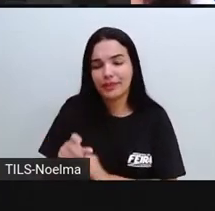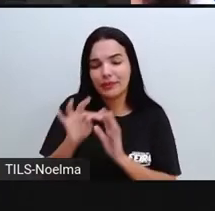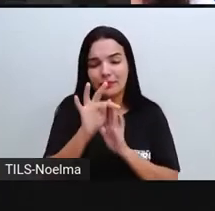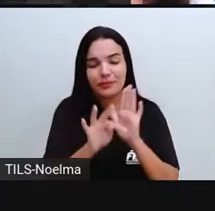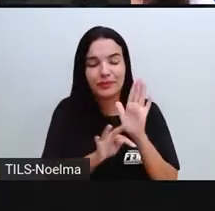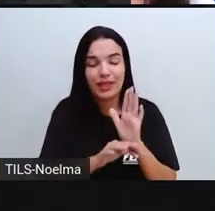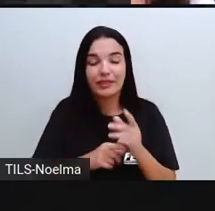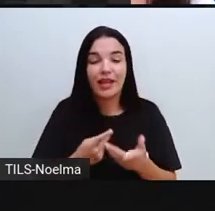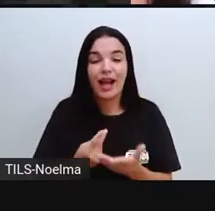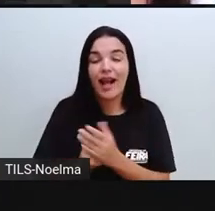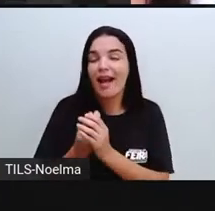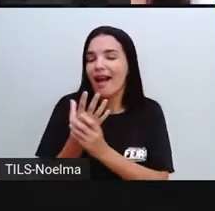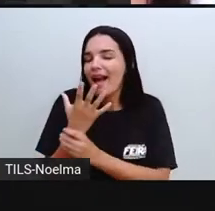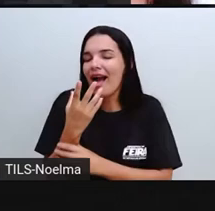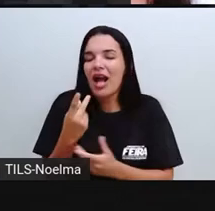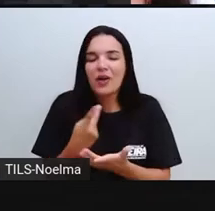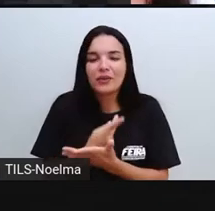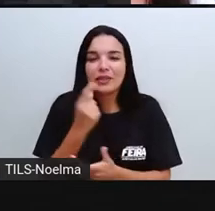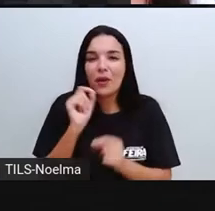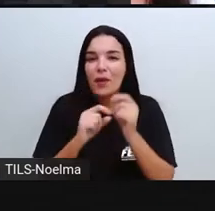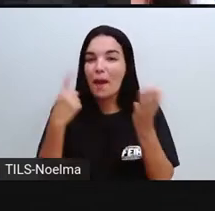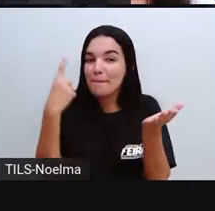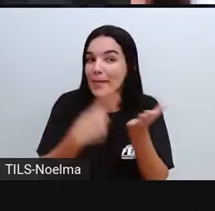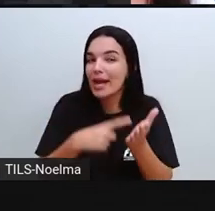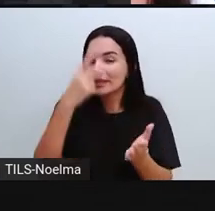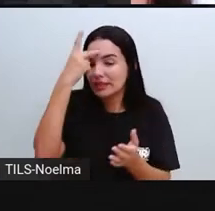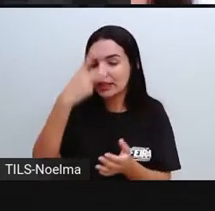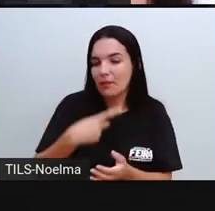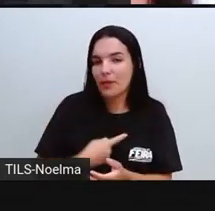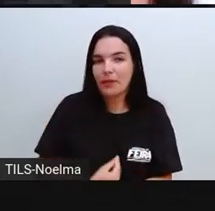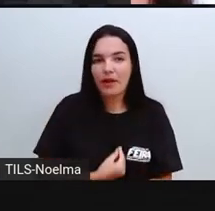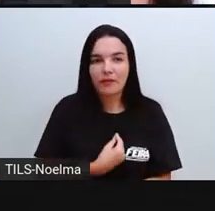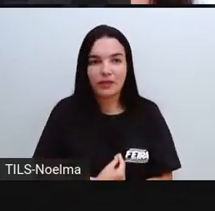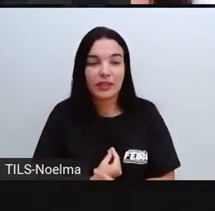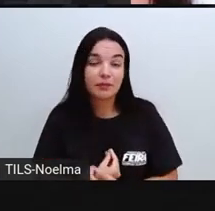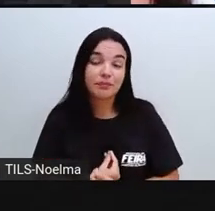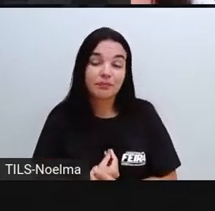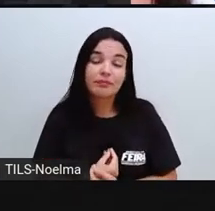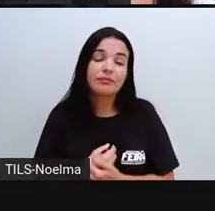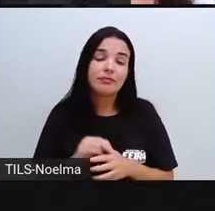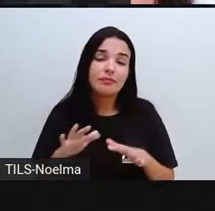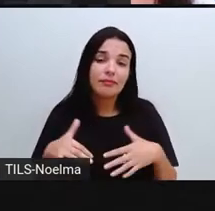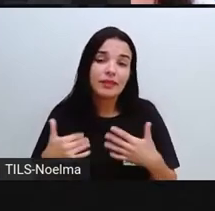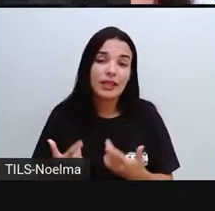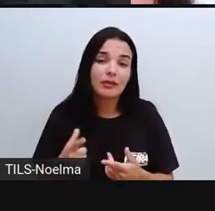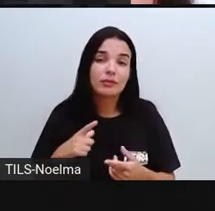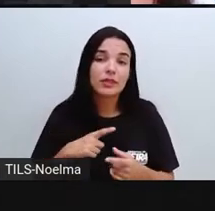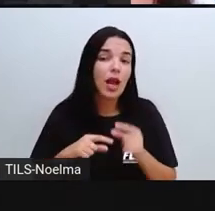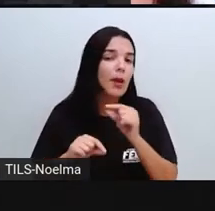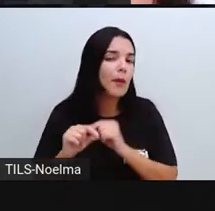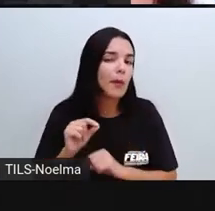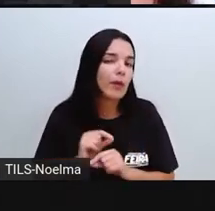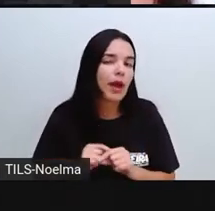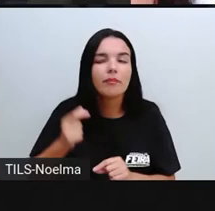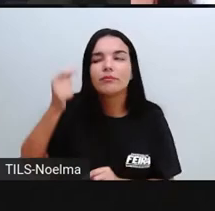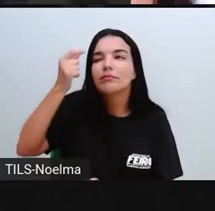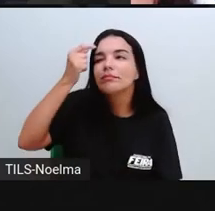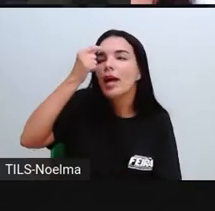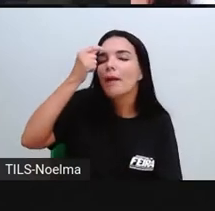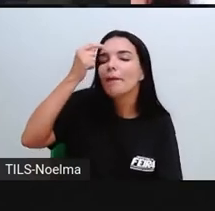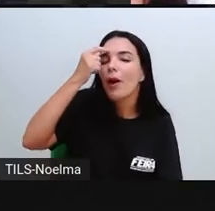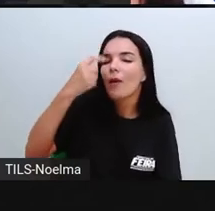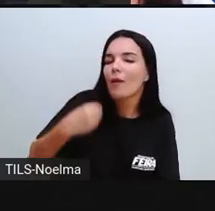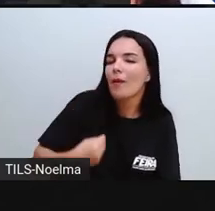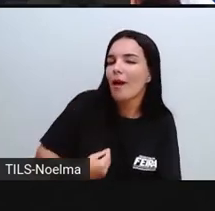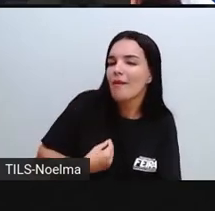fato acontecido, né? Que foi marcante na vida de uma pessoa. Ou seja, ele vai trazer um documentário de memória e de